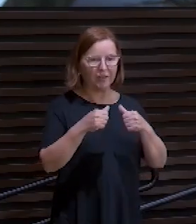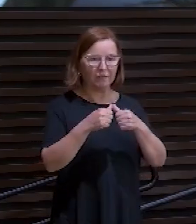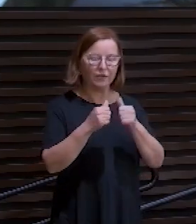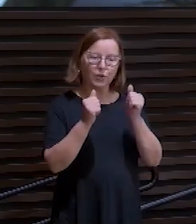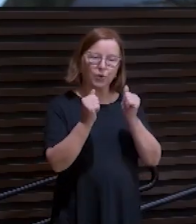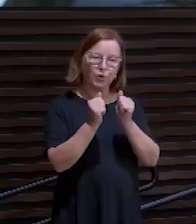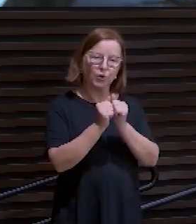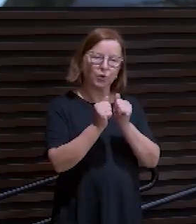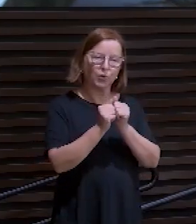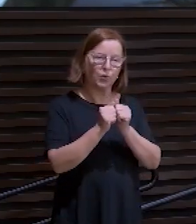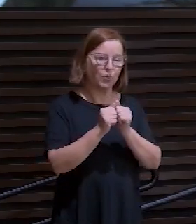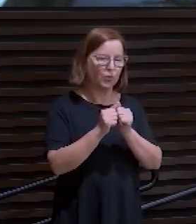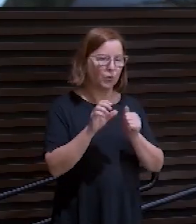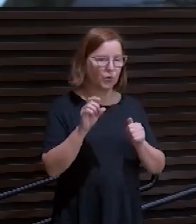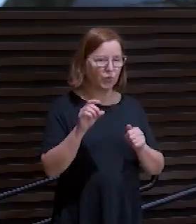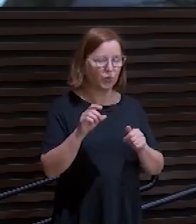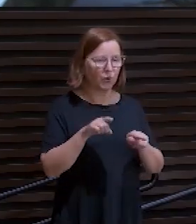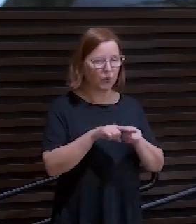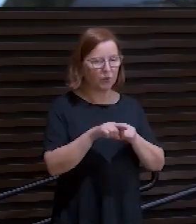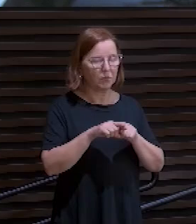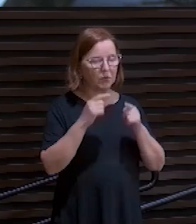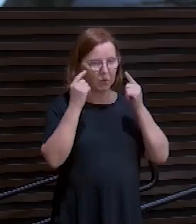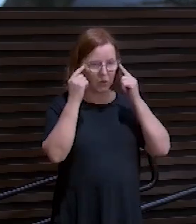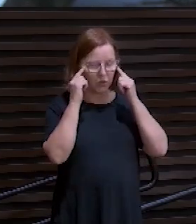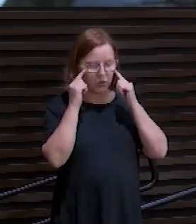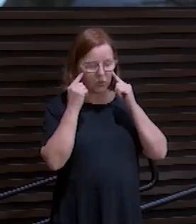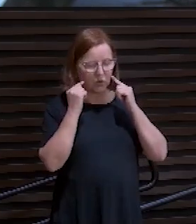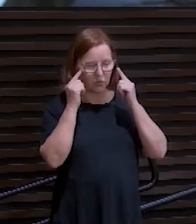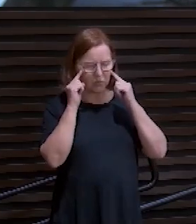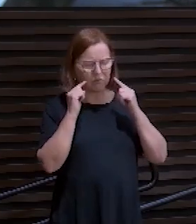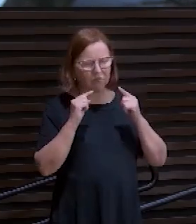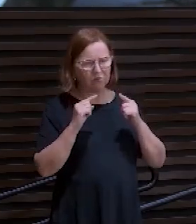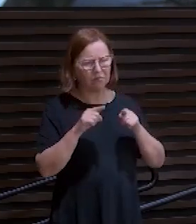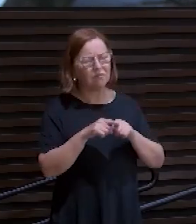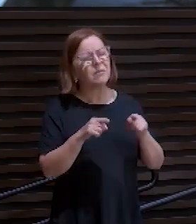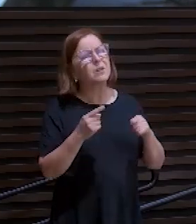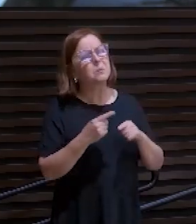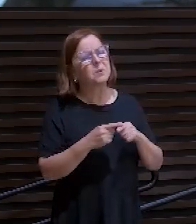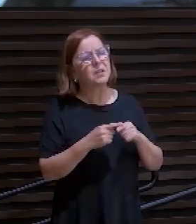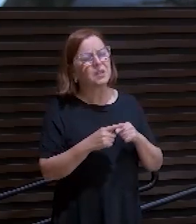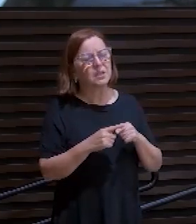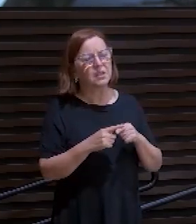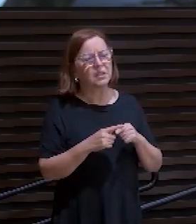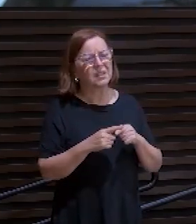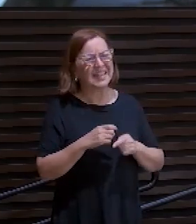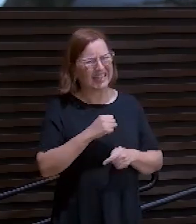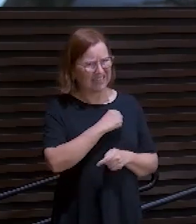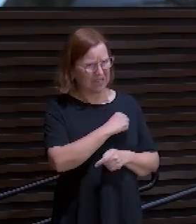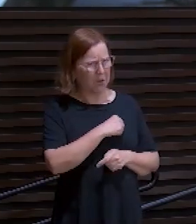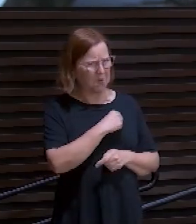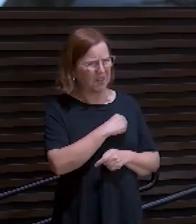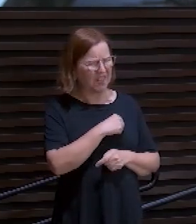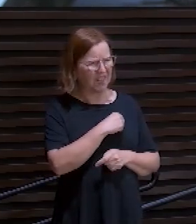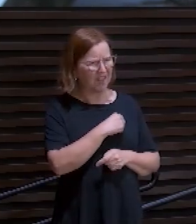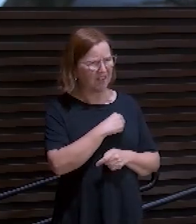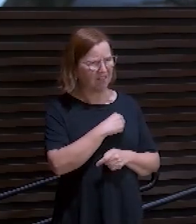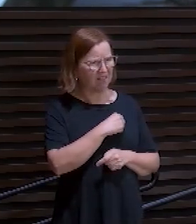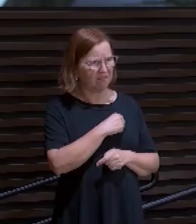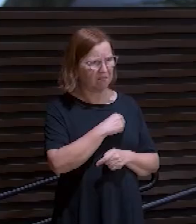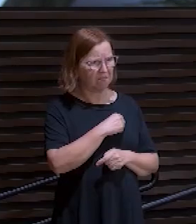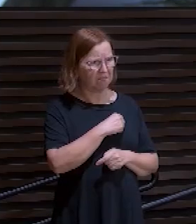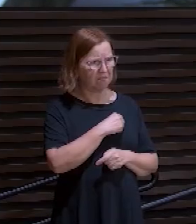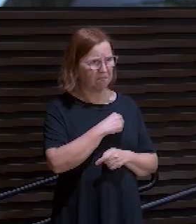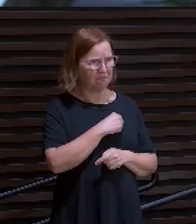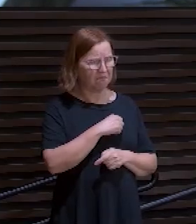E chorou por quê? Alguém pode ficar pensando assim, né? Ele estava com saudade dos seus irmãos, mas ele estava com saudade até agora e não